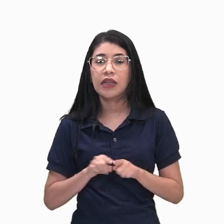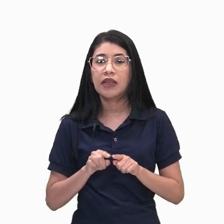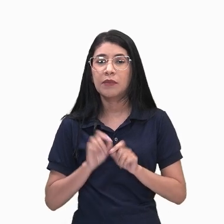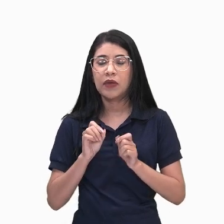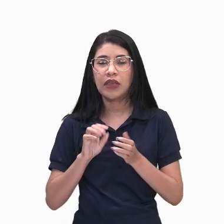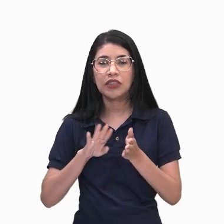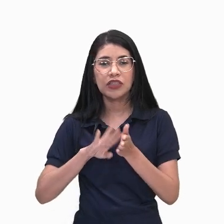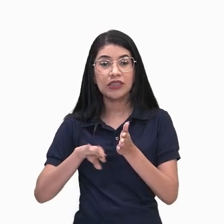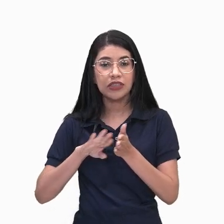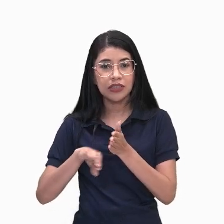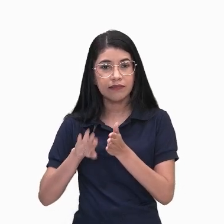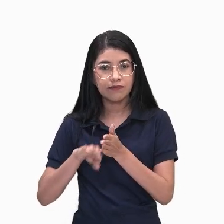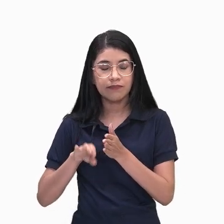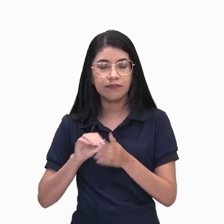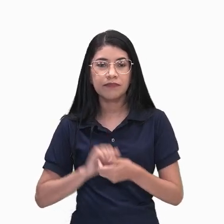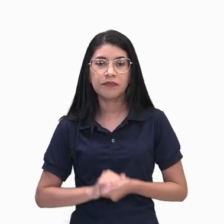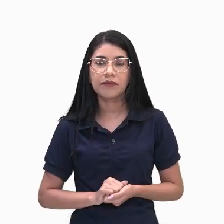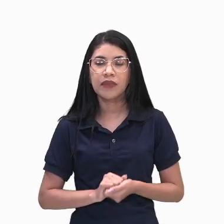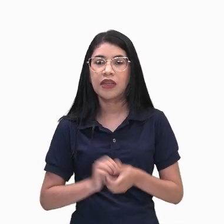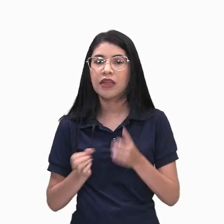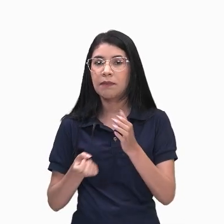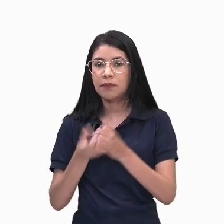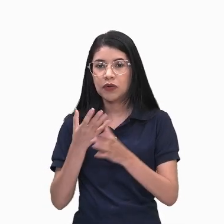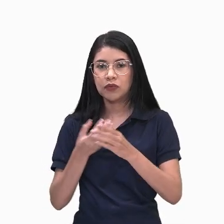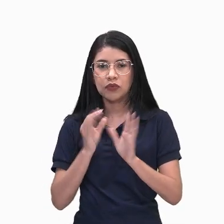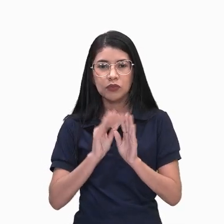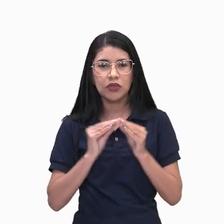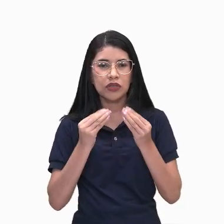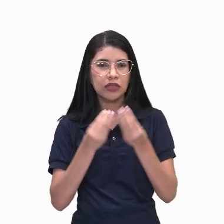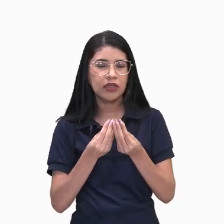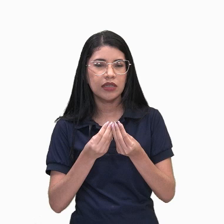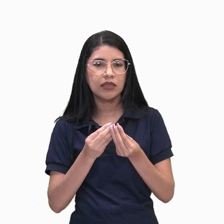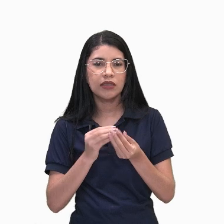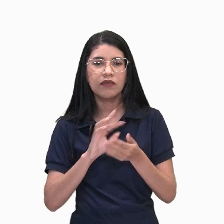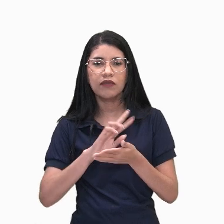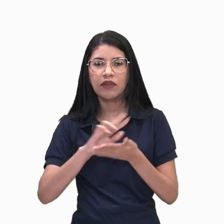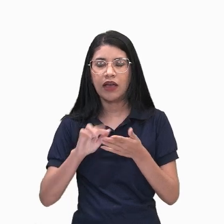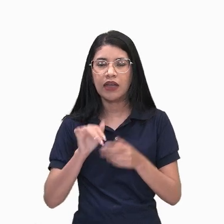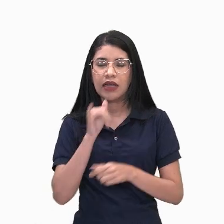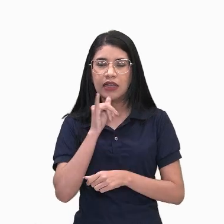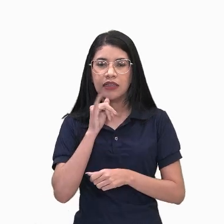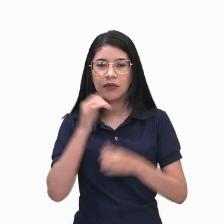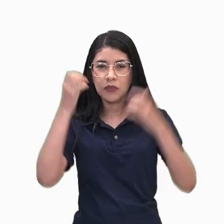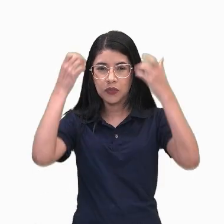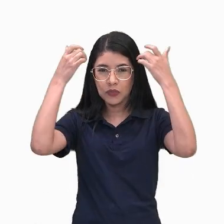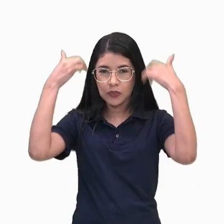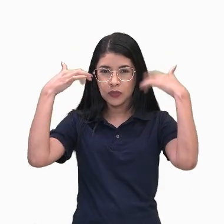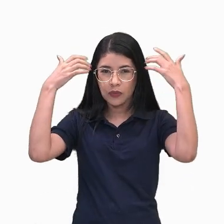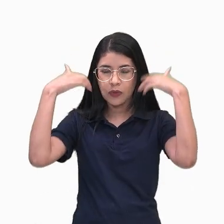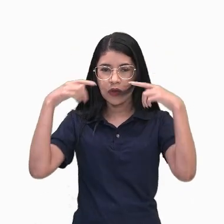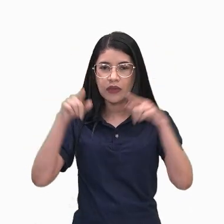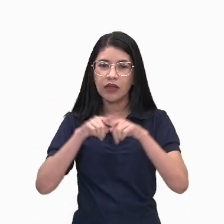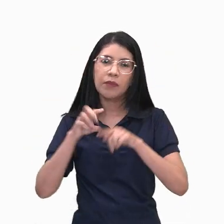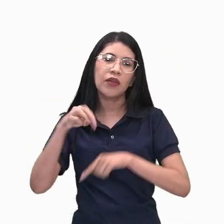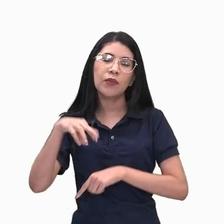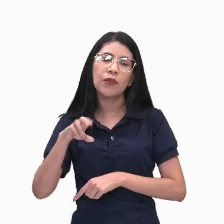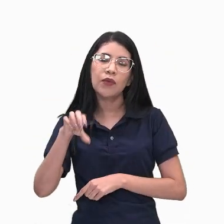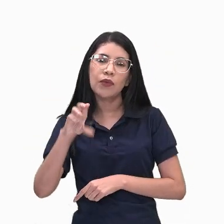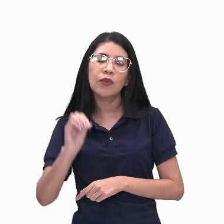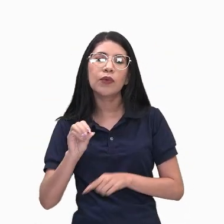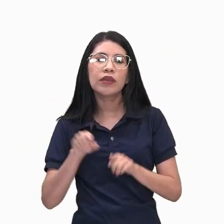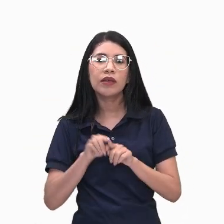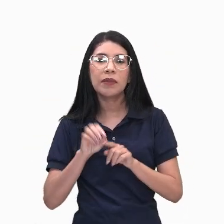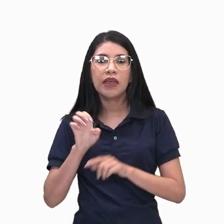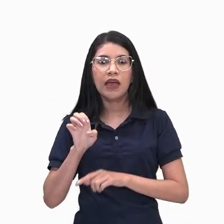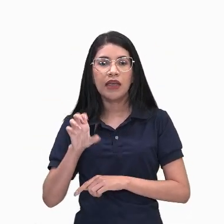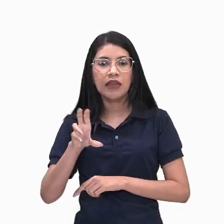de secreção, olha lá, produz substâncias como suor, muco e enzimas digestivas. Então, olha